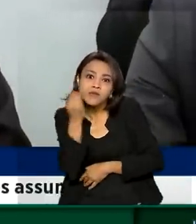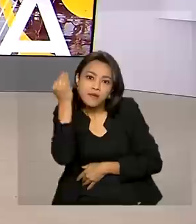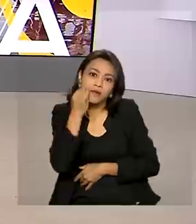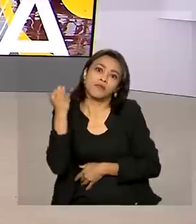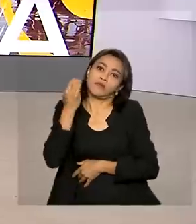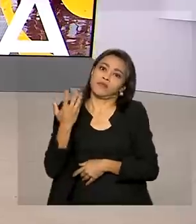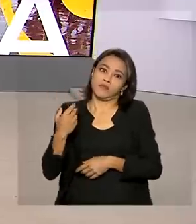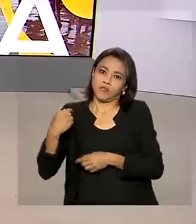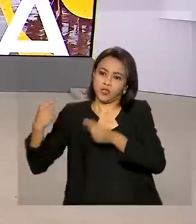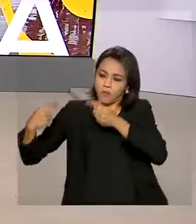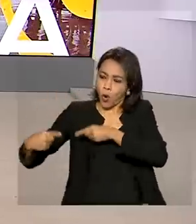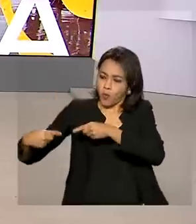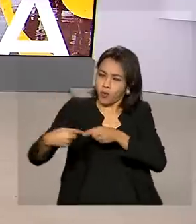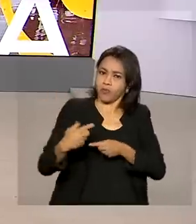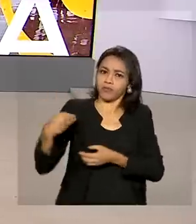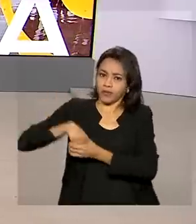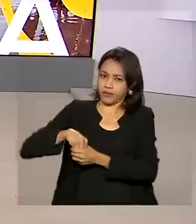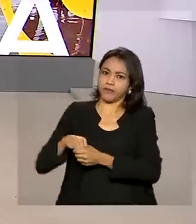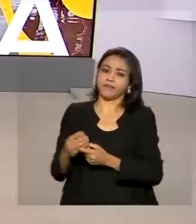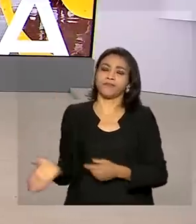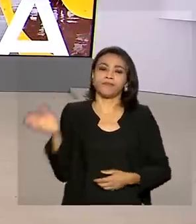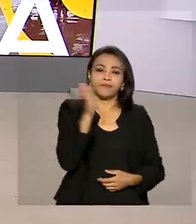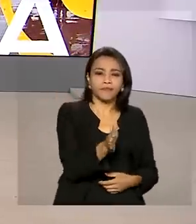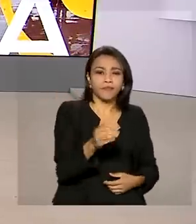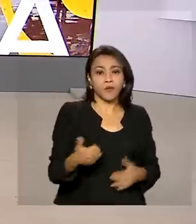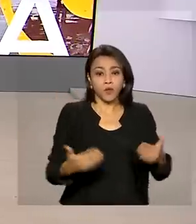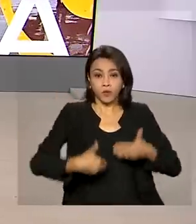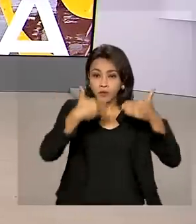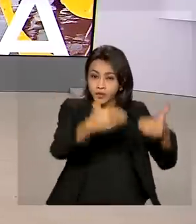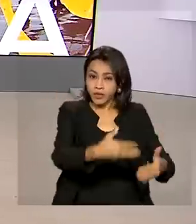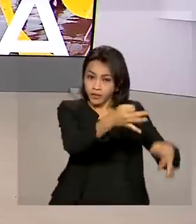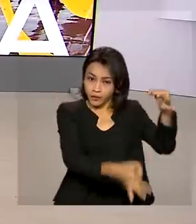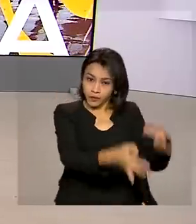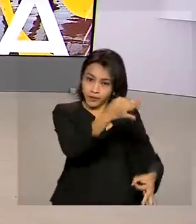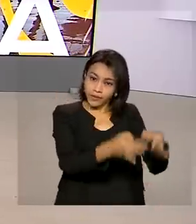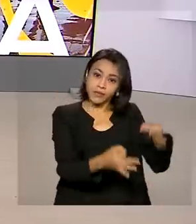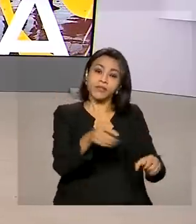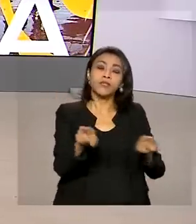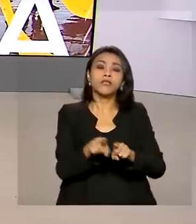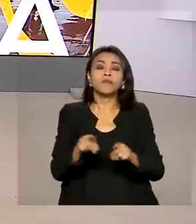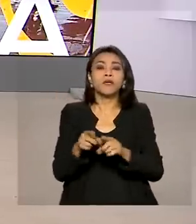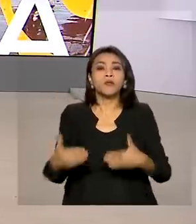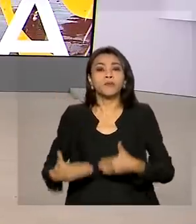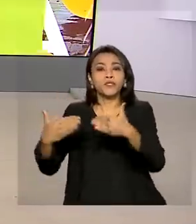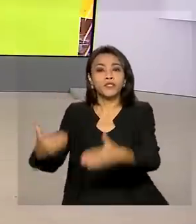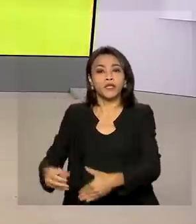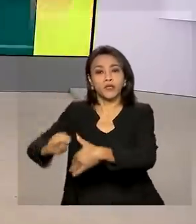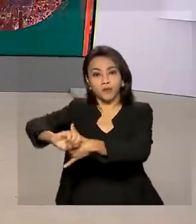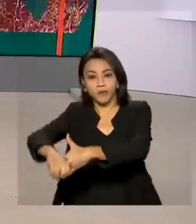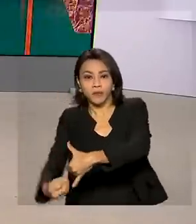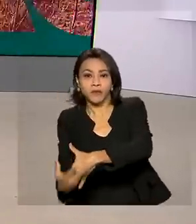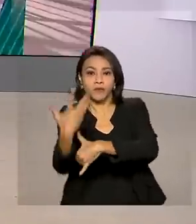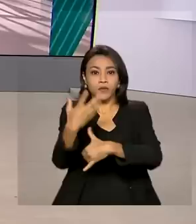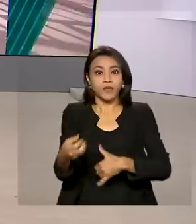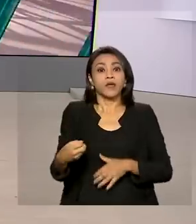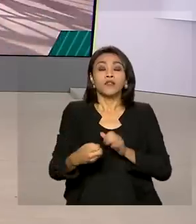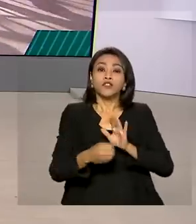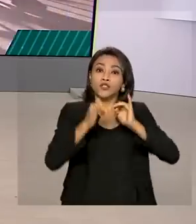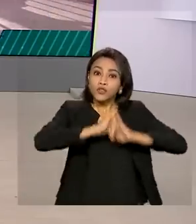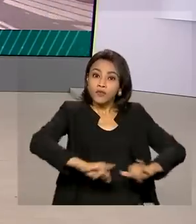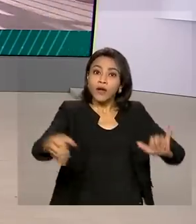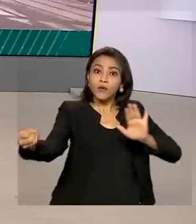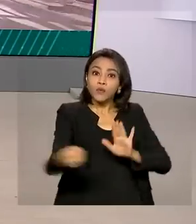competição os Ministérios da justiça e segurança pública e do meio ambiente e lançar uma nova edição da operação